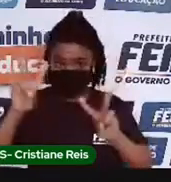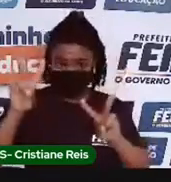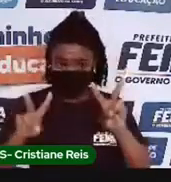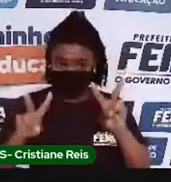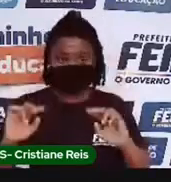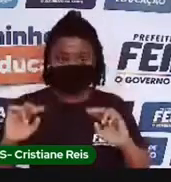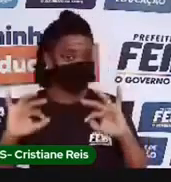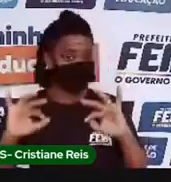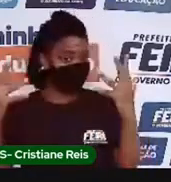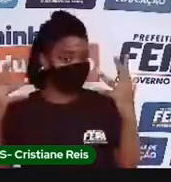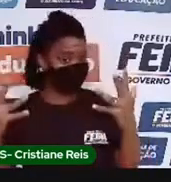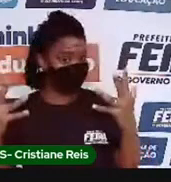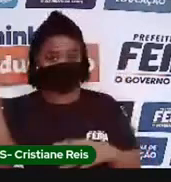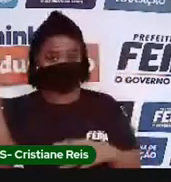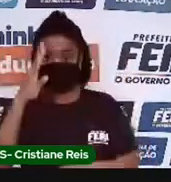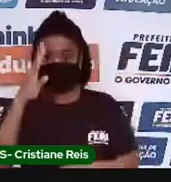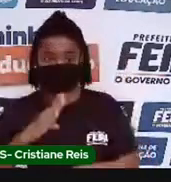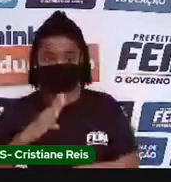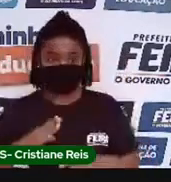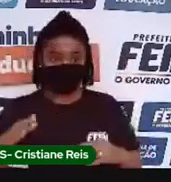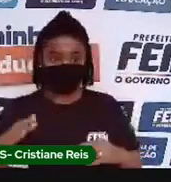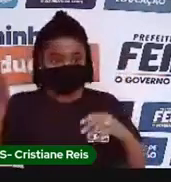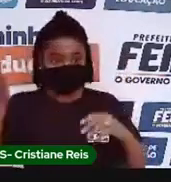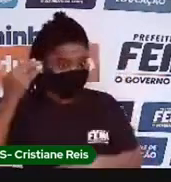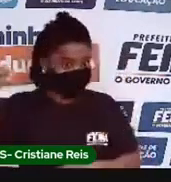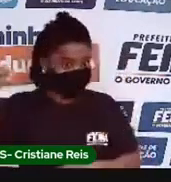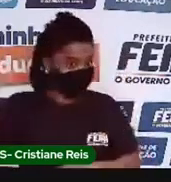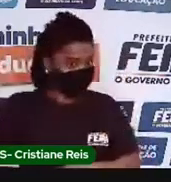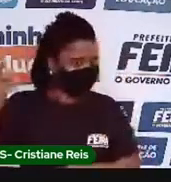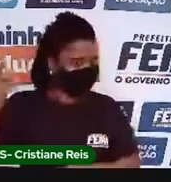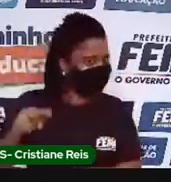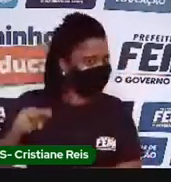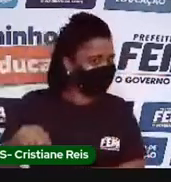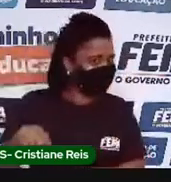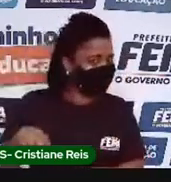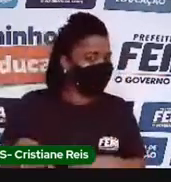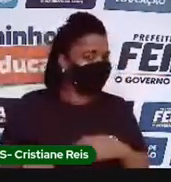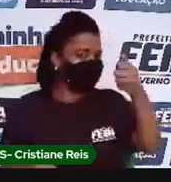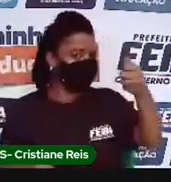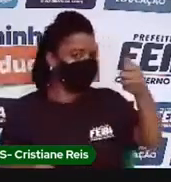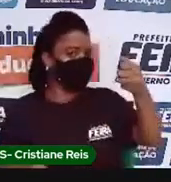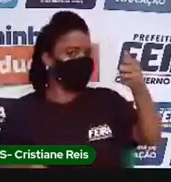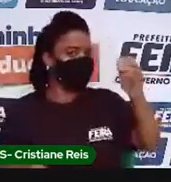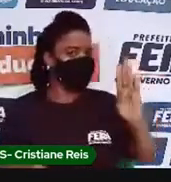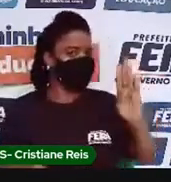no Brasil? Yes, it is. Or no, it isn't.